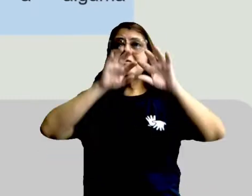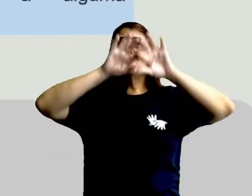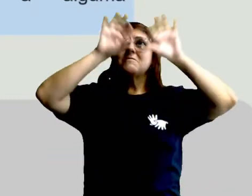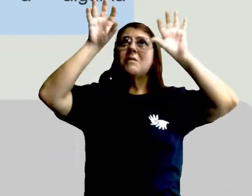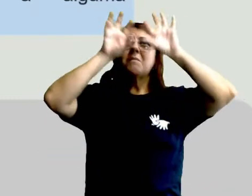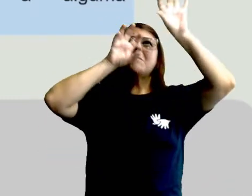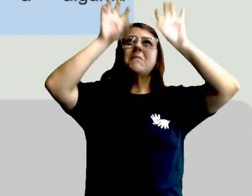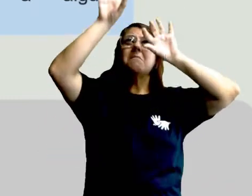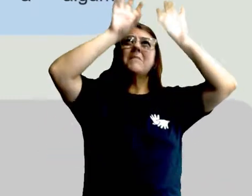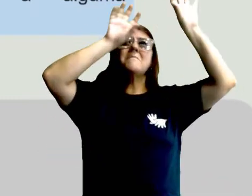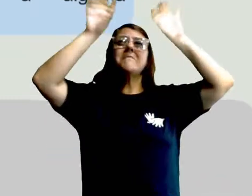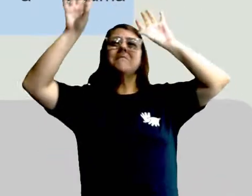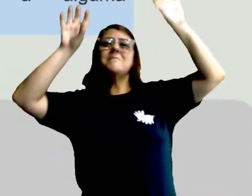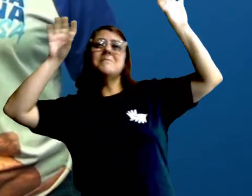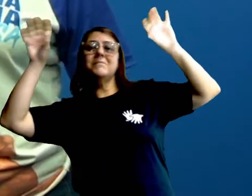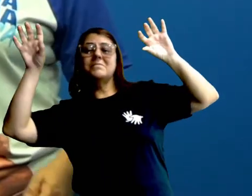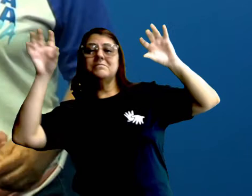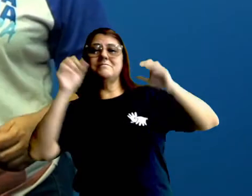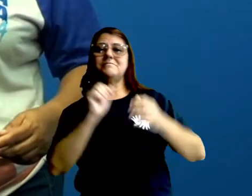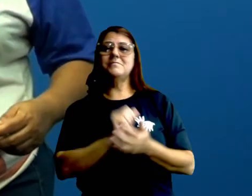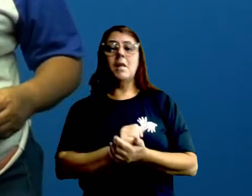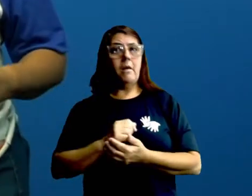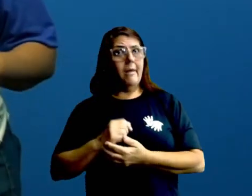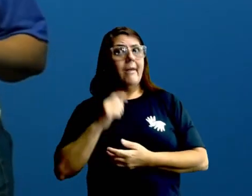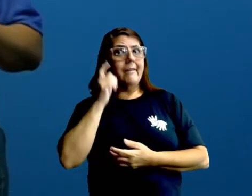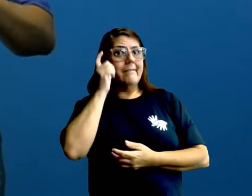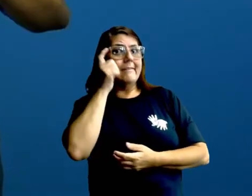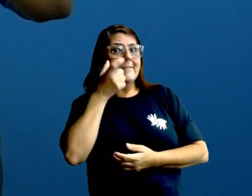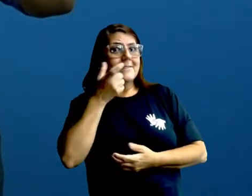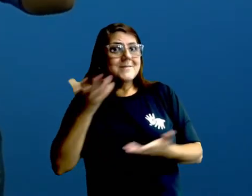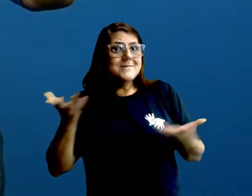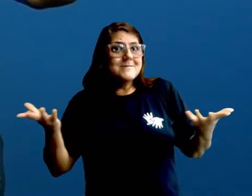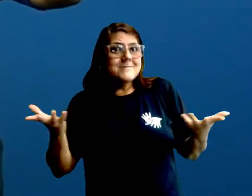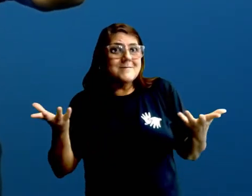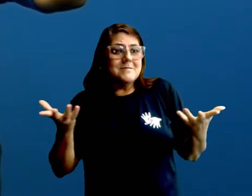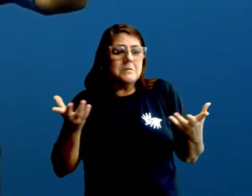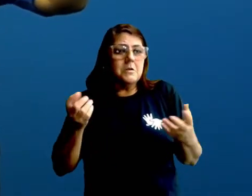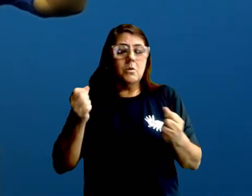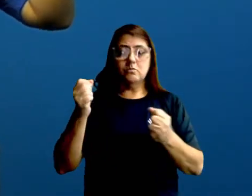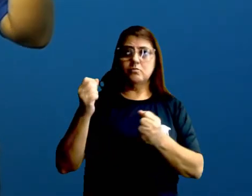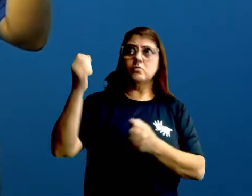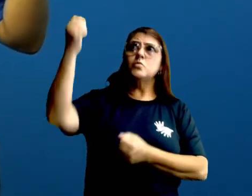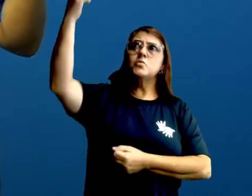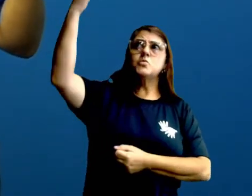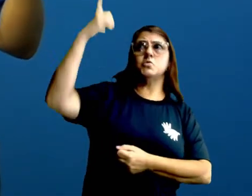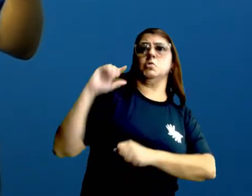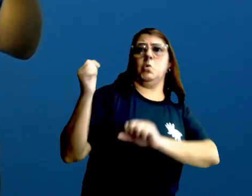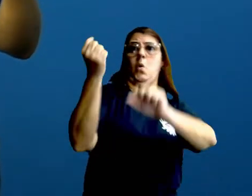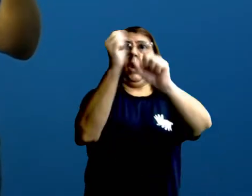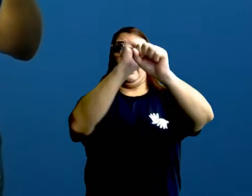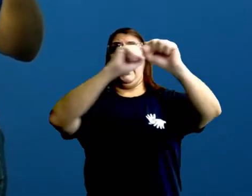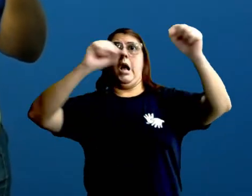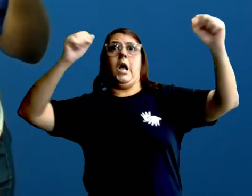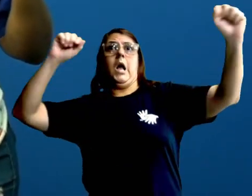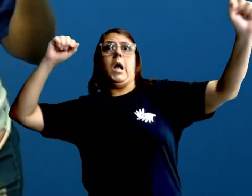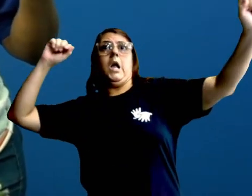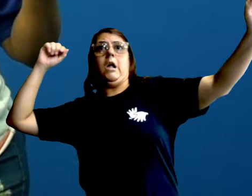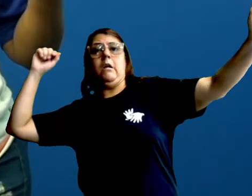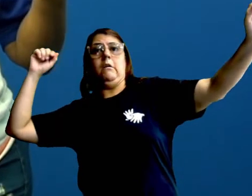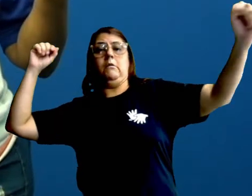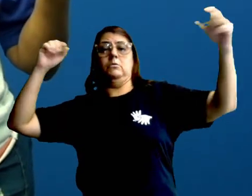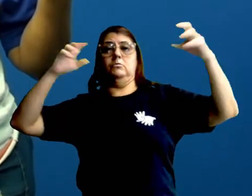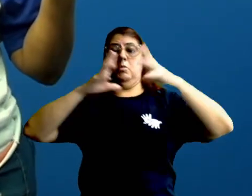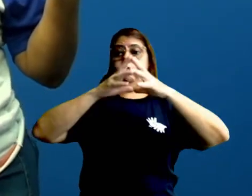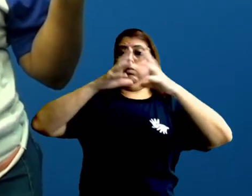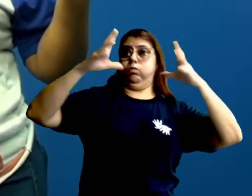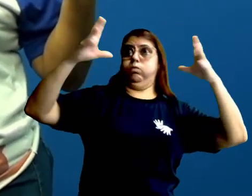constelação. Vejam só. É interessante, né? Que a gente vê o Sol enorme, né? Ele parece enorme. E a gente